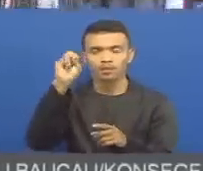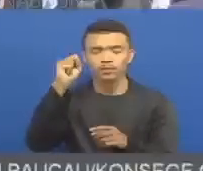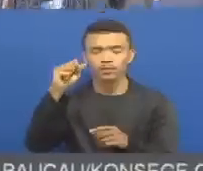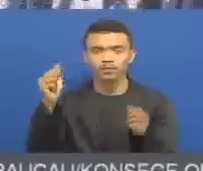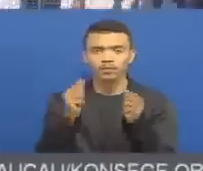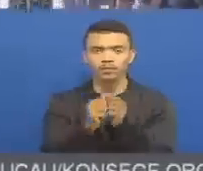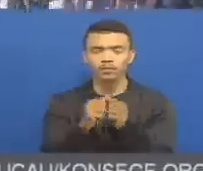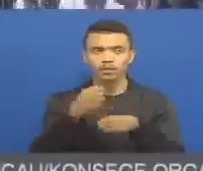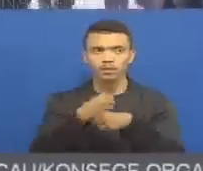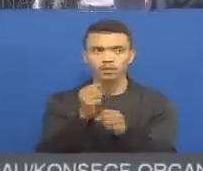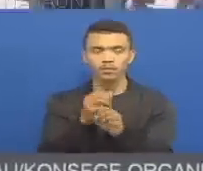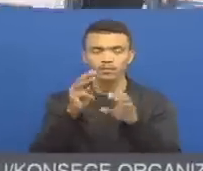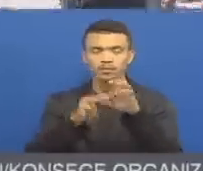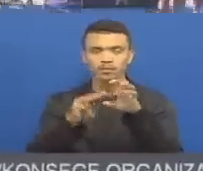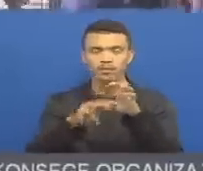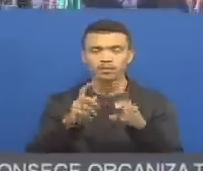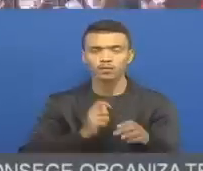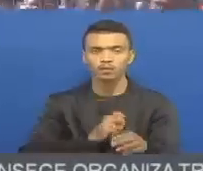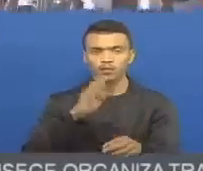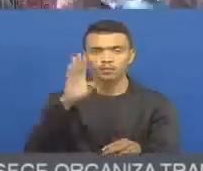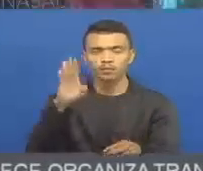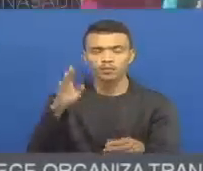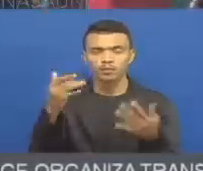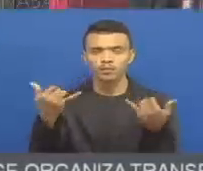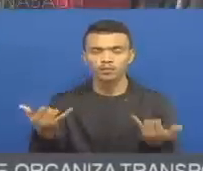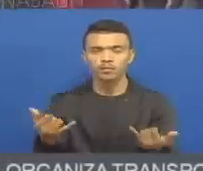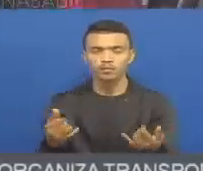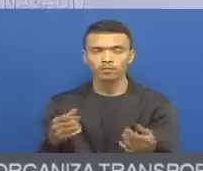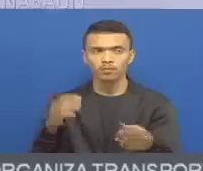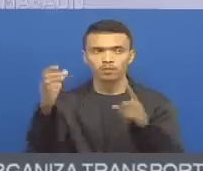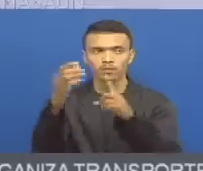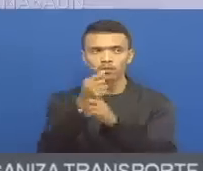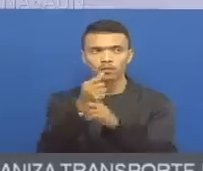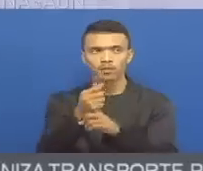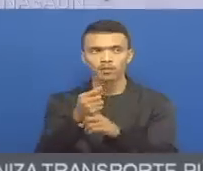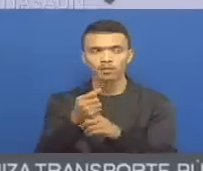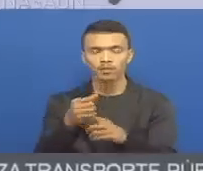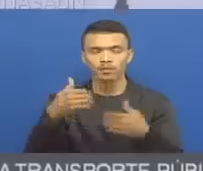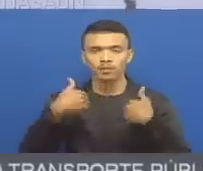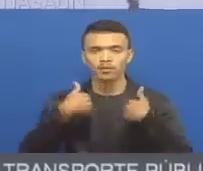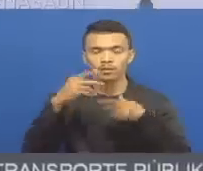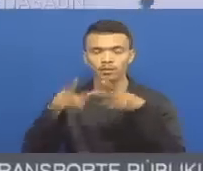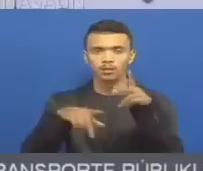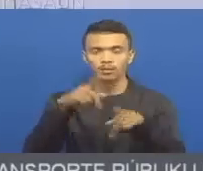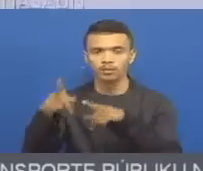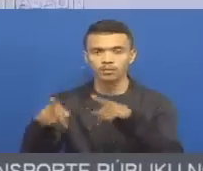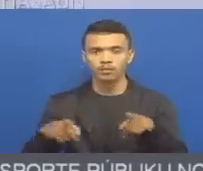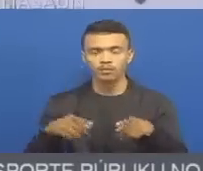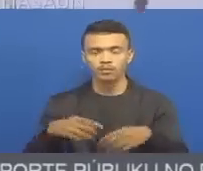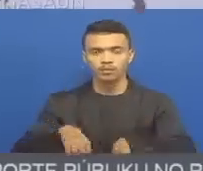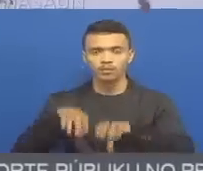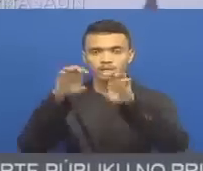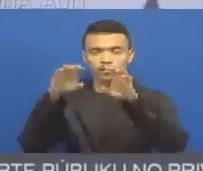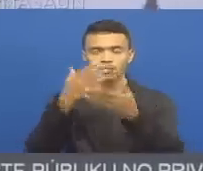kasira lau iha mercado Taibesi. Atu fano in katak ohi inspeção ne rasik mo sulamenta sang husi negociante balu ne bema kafan